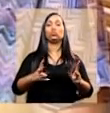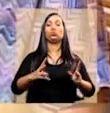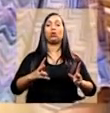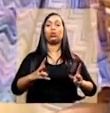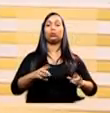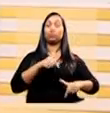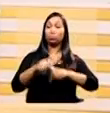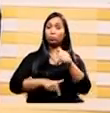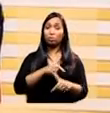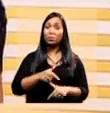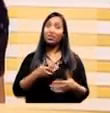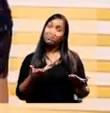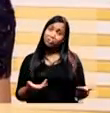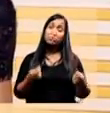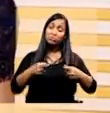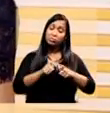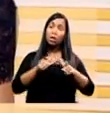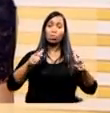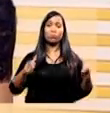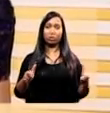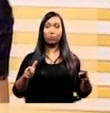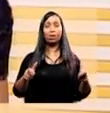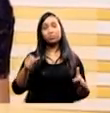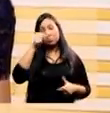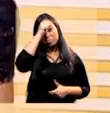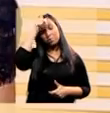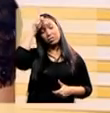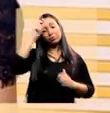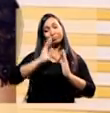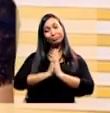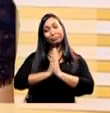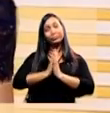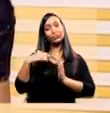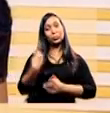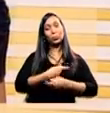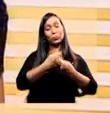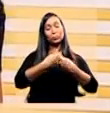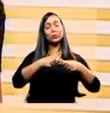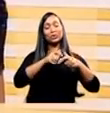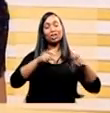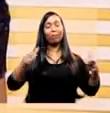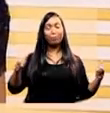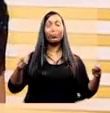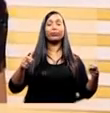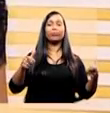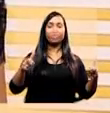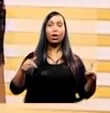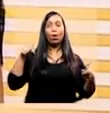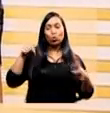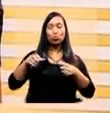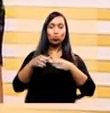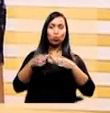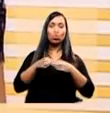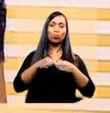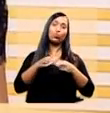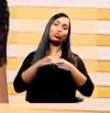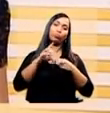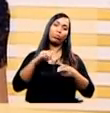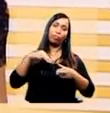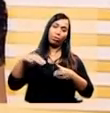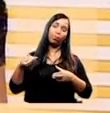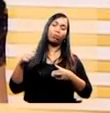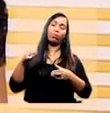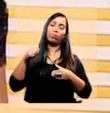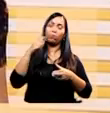de serviço. E isso tem que ser aumentado, prefeito. Nós temos que aumentar o nosso núcleo de atendimento a